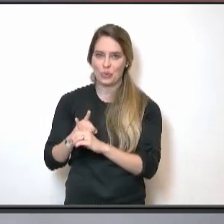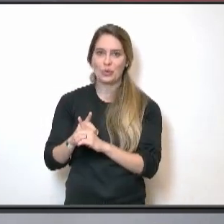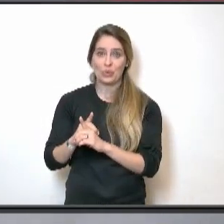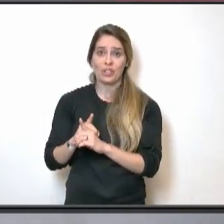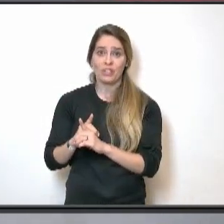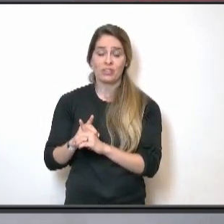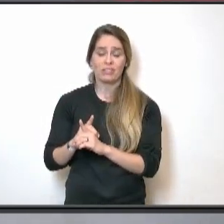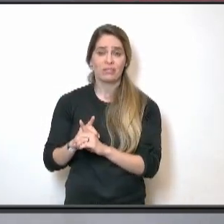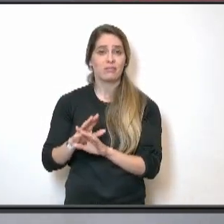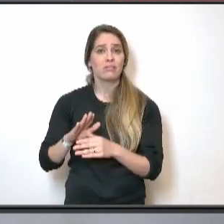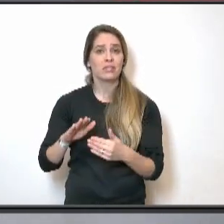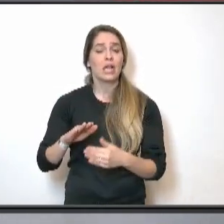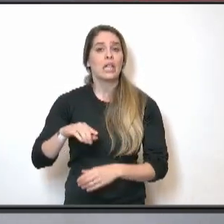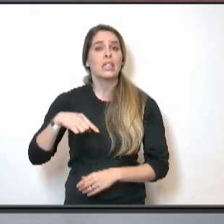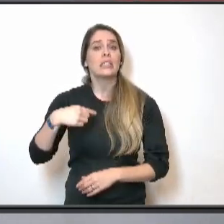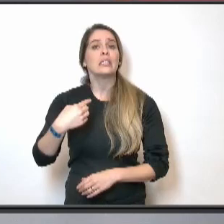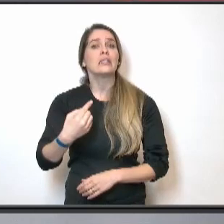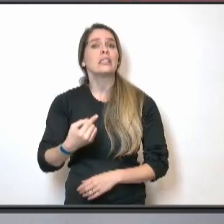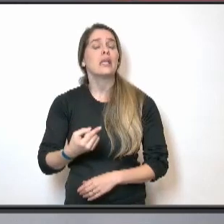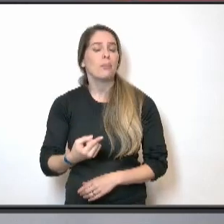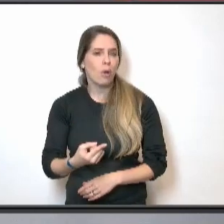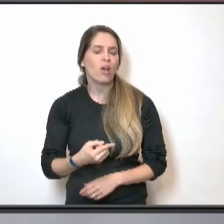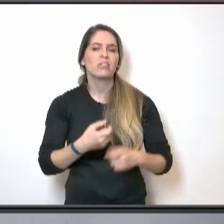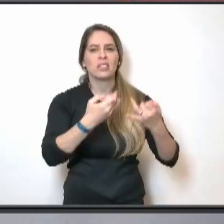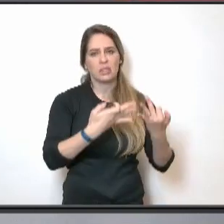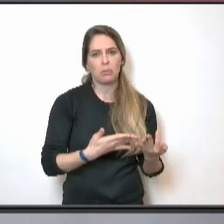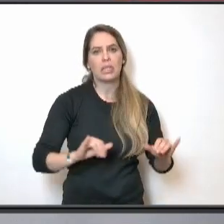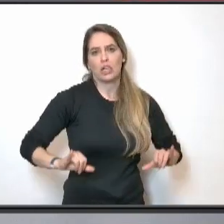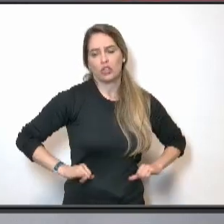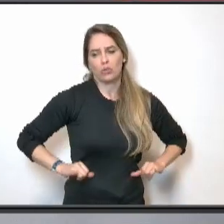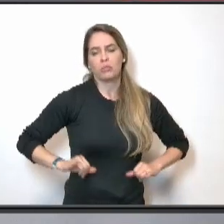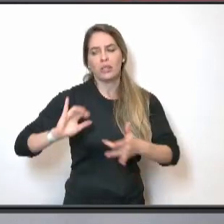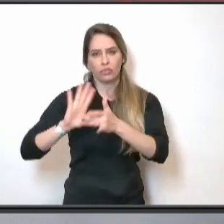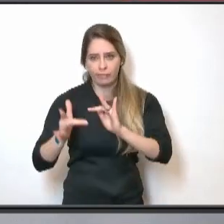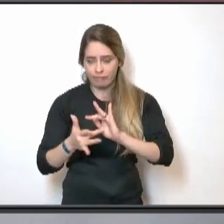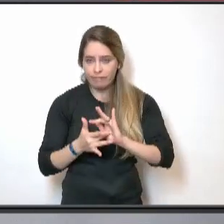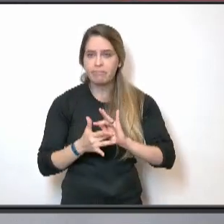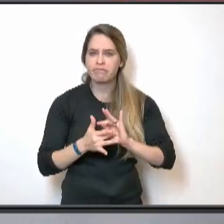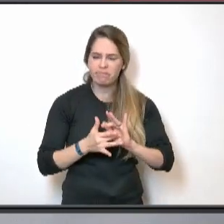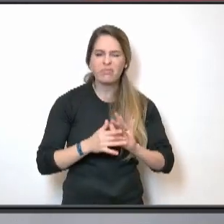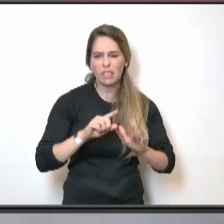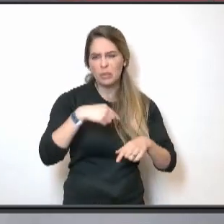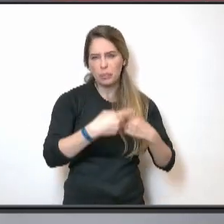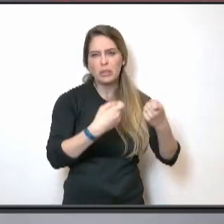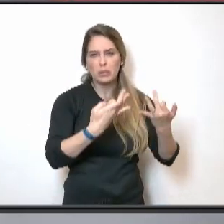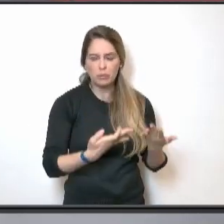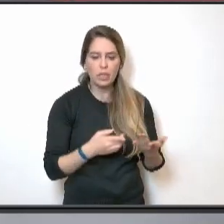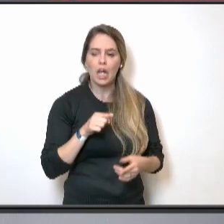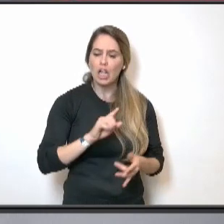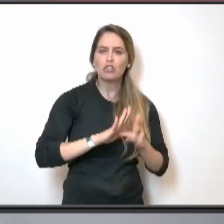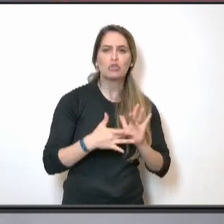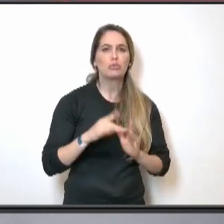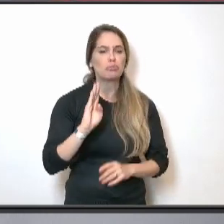então para todo o sofrimento de Jesus. Como ele foi traído, como